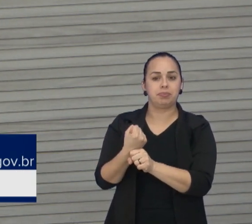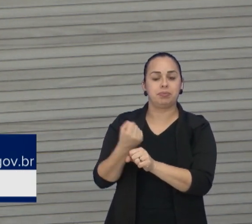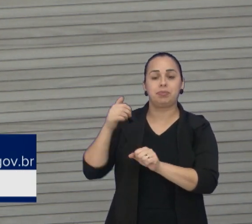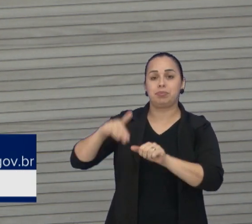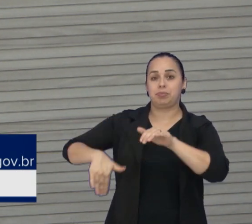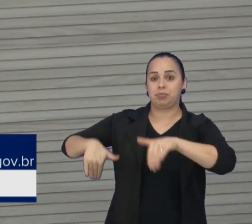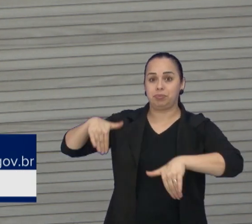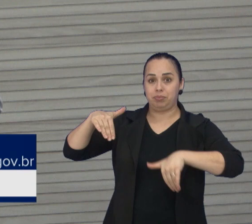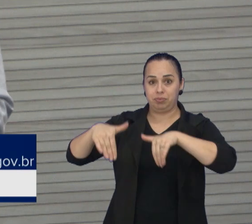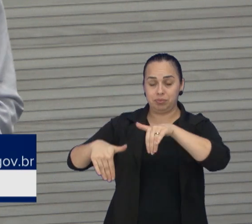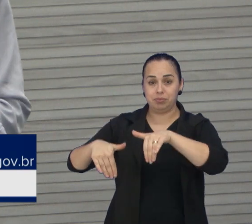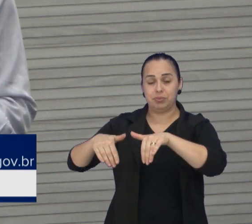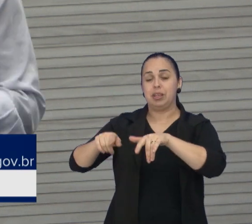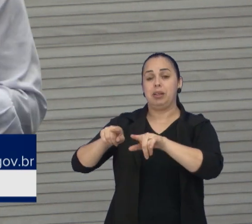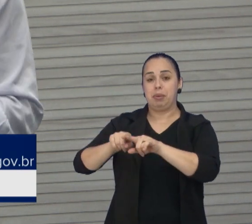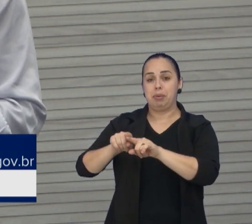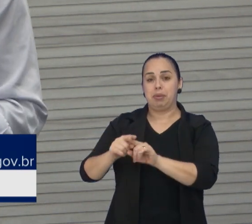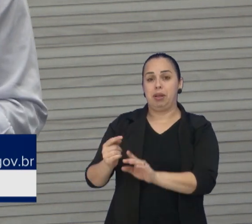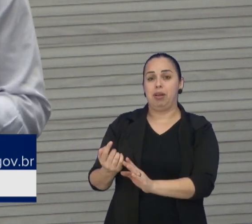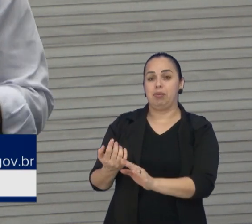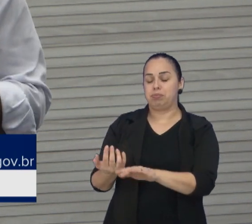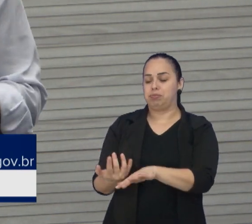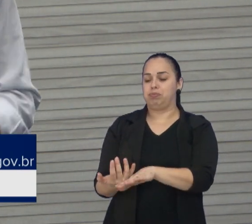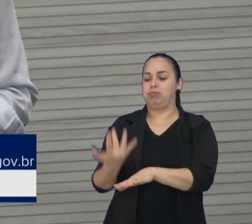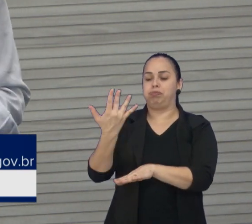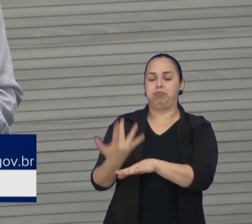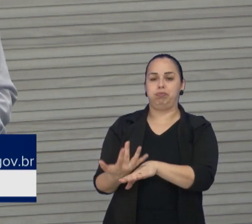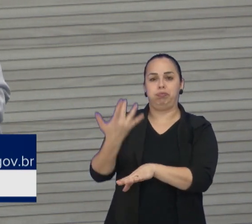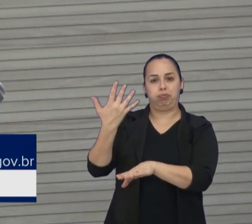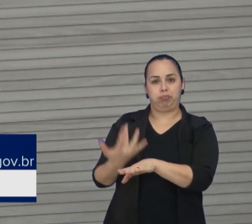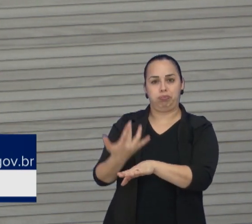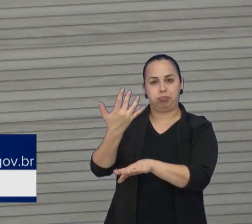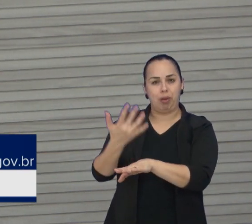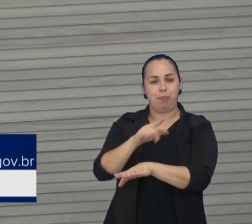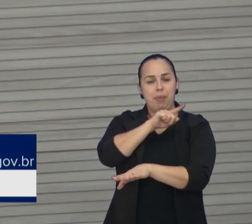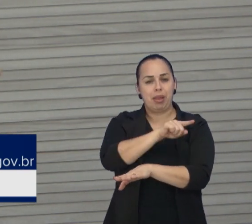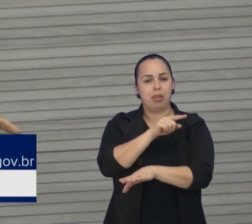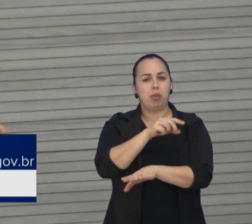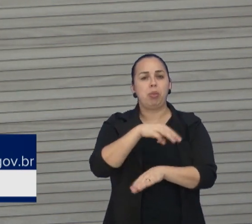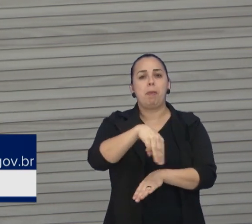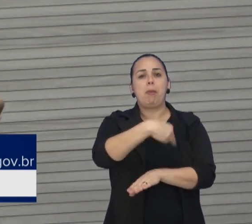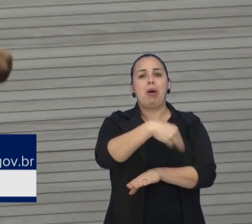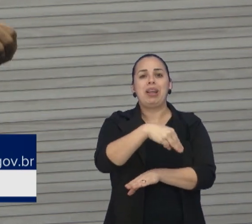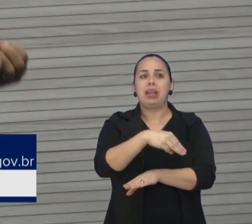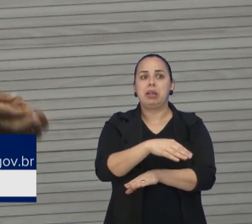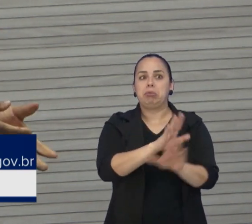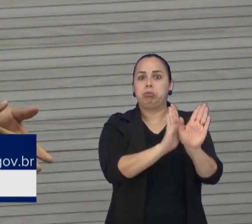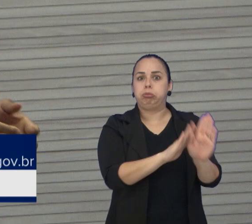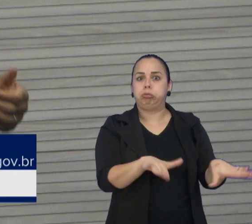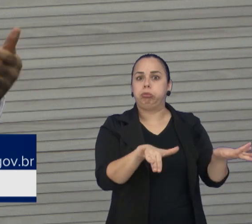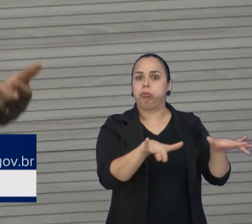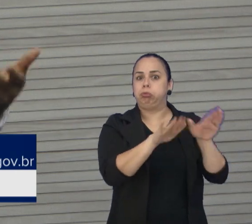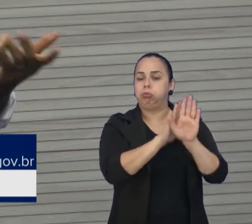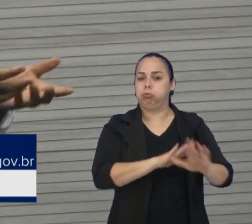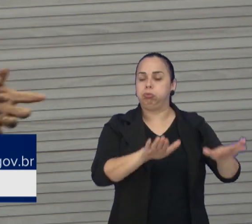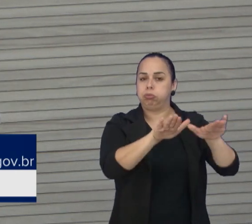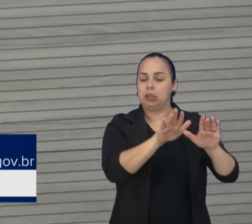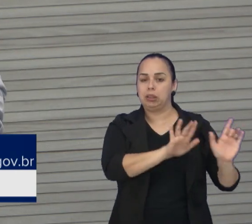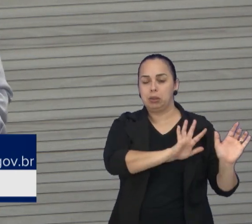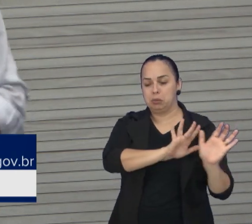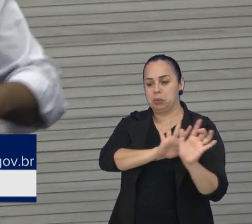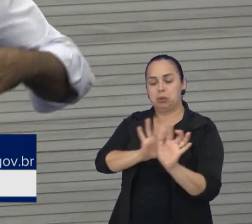piscina vertical. E o Jardim Morumbi tem muitas crianças. E nós vamos aí ver